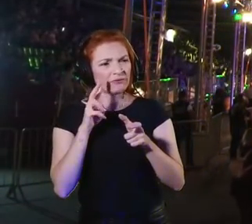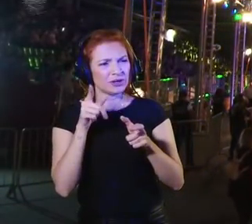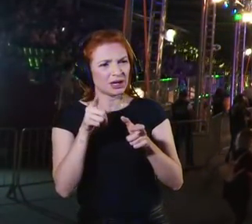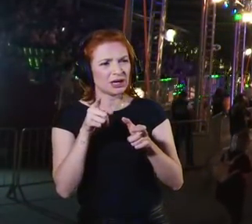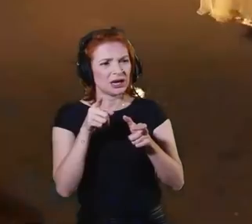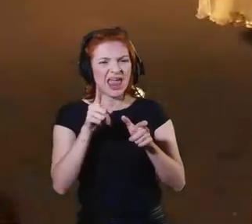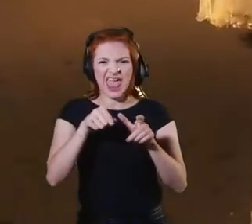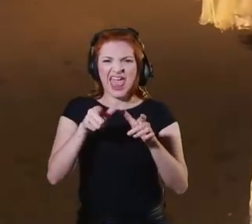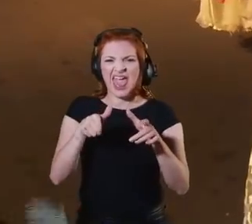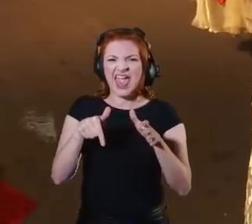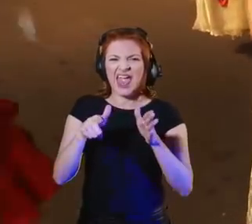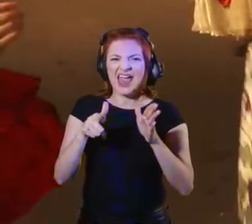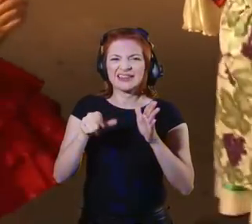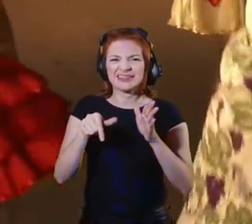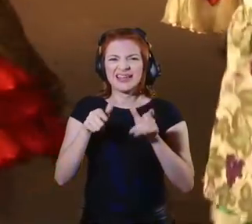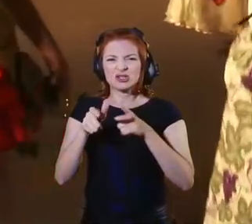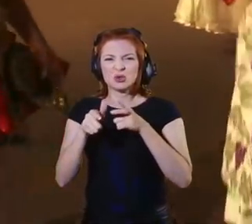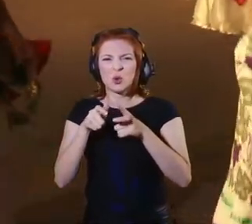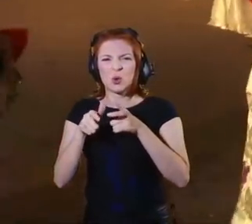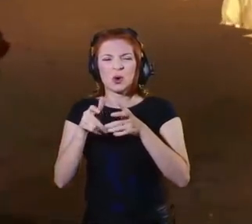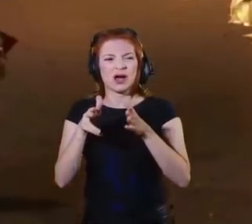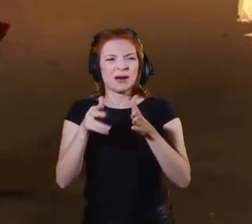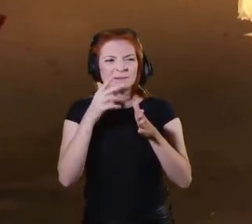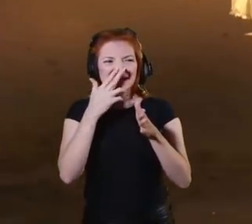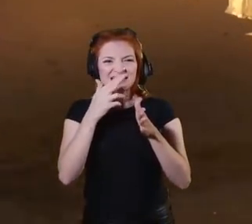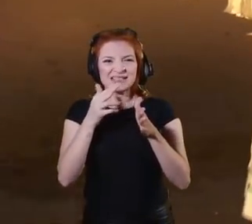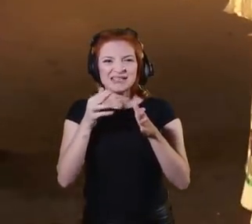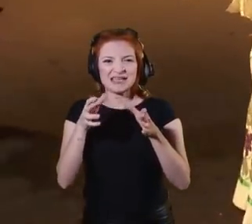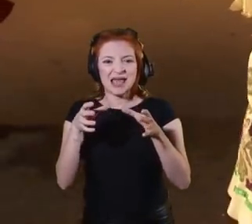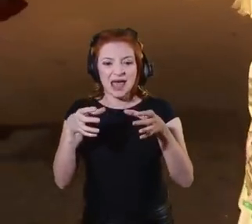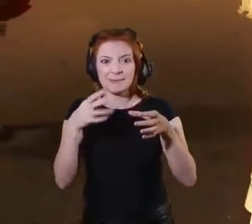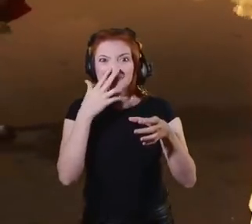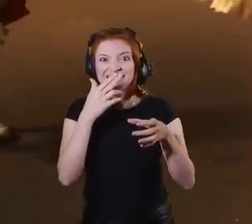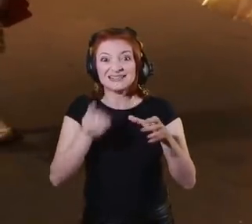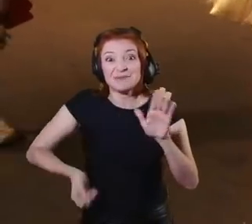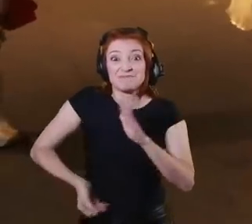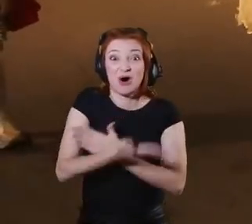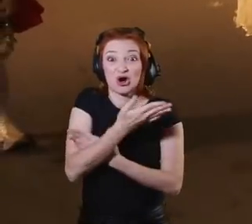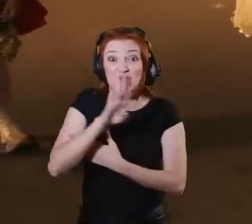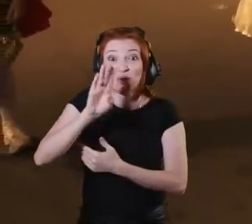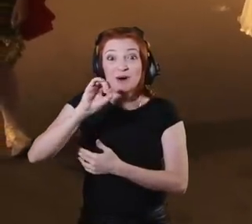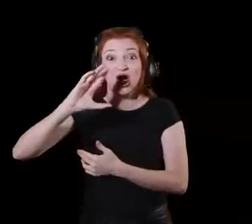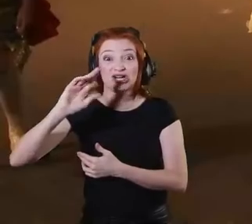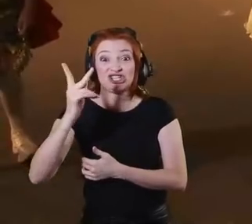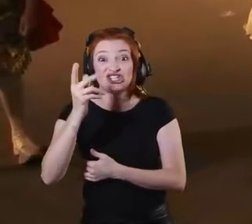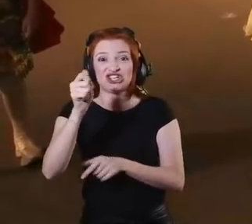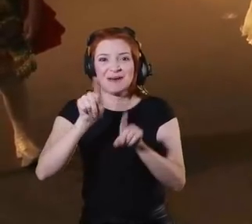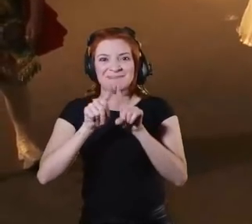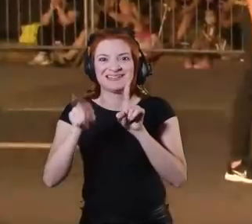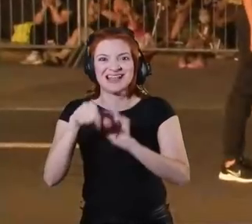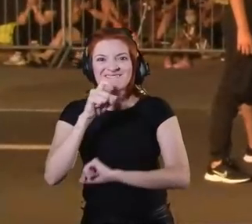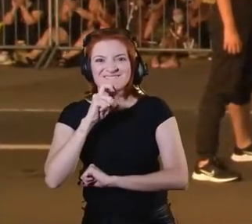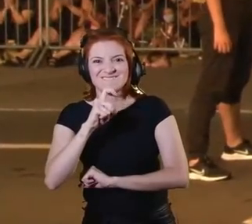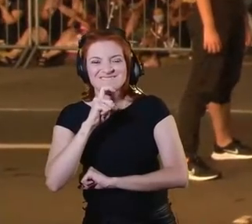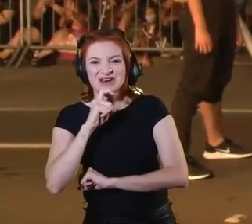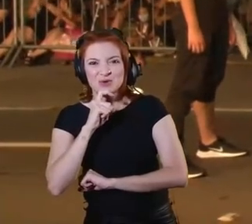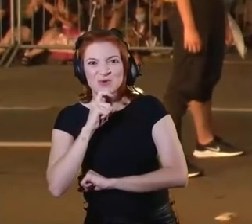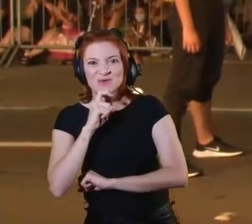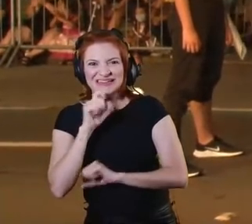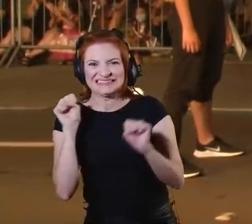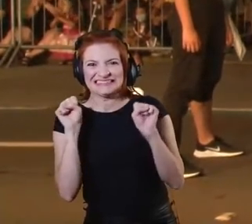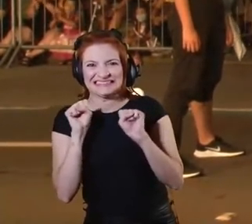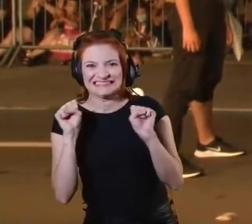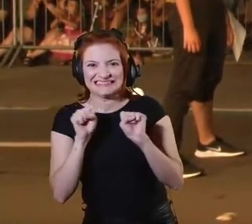Kleberson. É aquele que você vai, parece simultâneo, a bocha adianta. Você no gelo, joga aquilo e eles